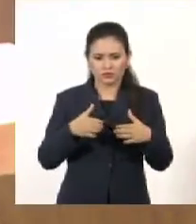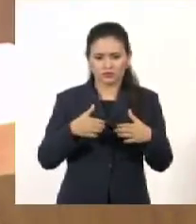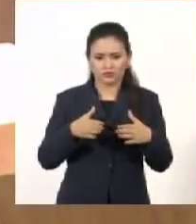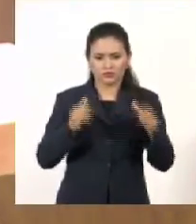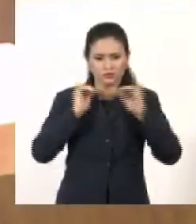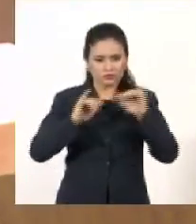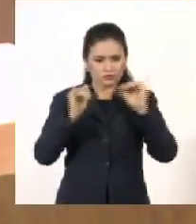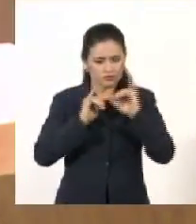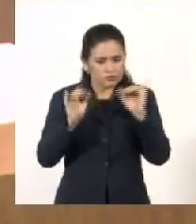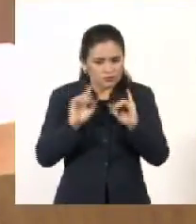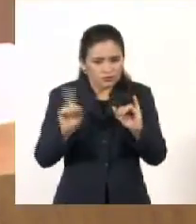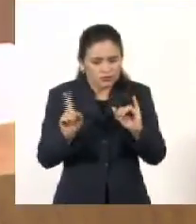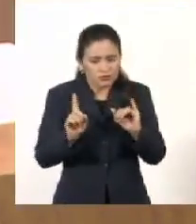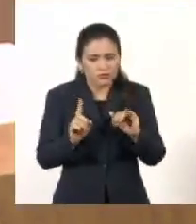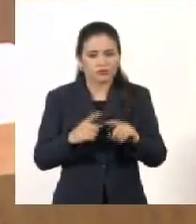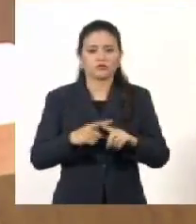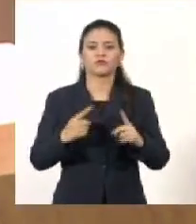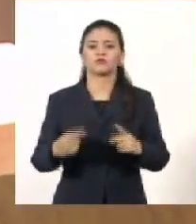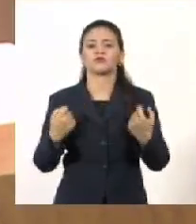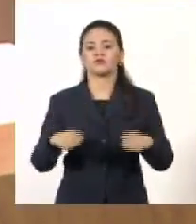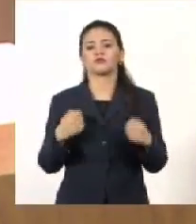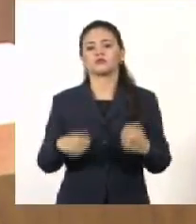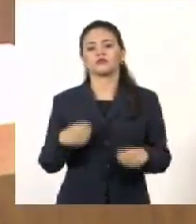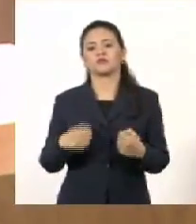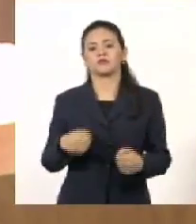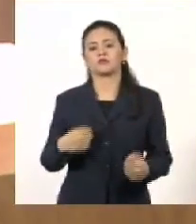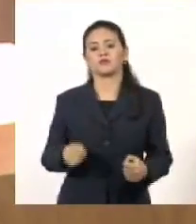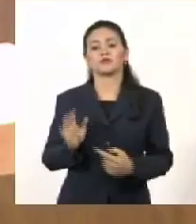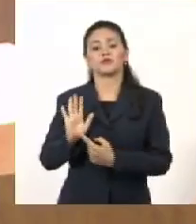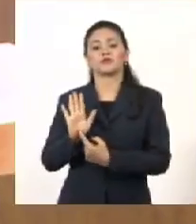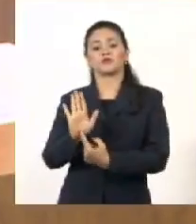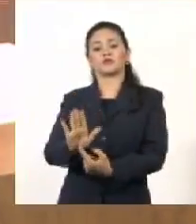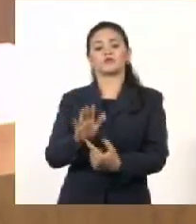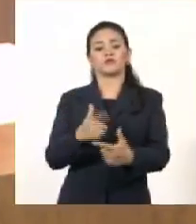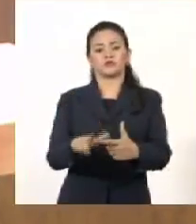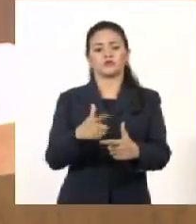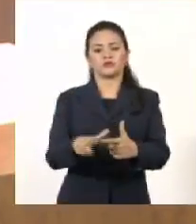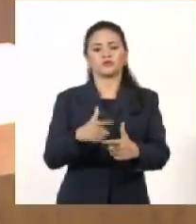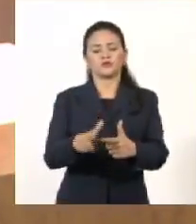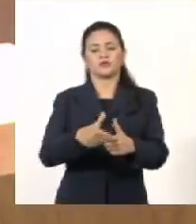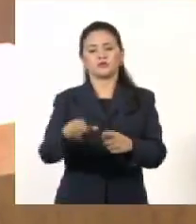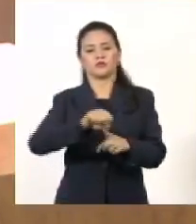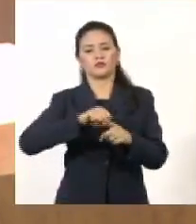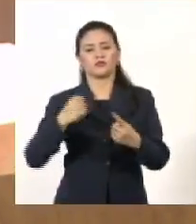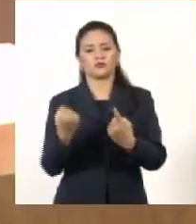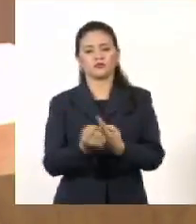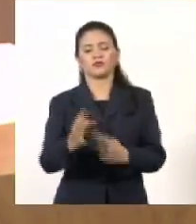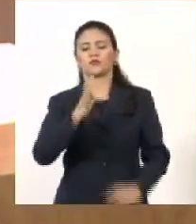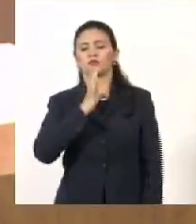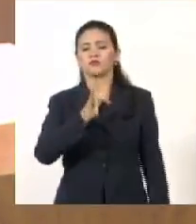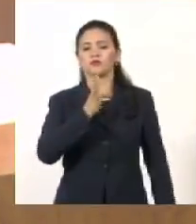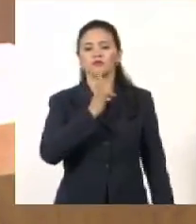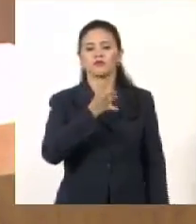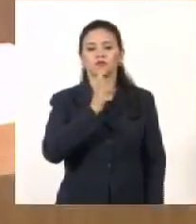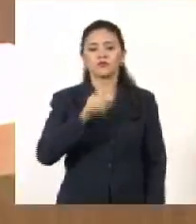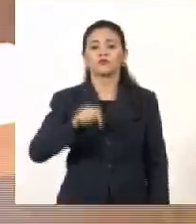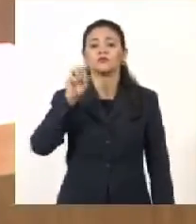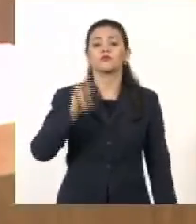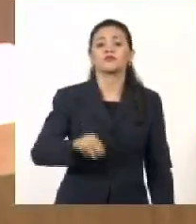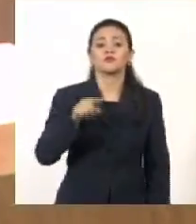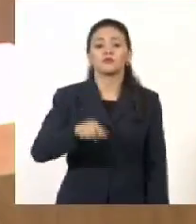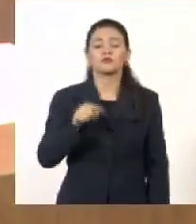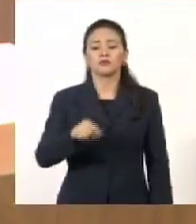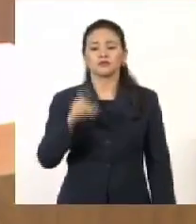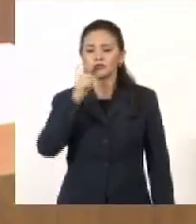isso. Mas eu tenho que trazer o problema para a sociedade conhecer quem é que está aqui com